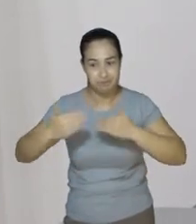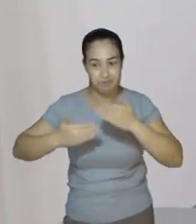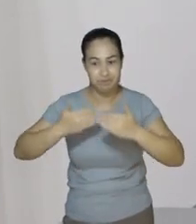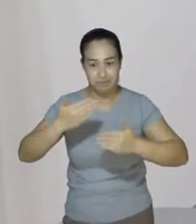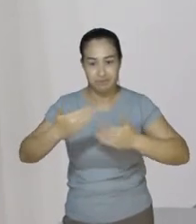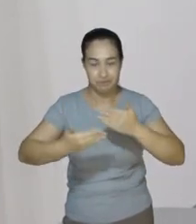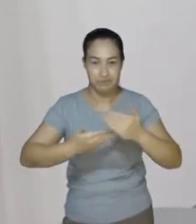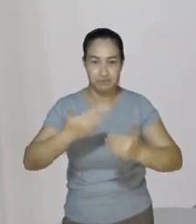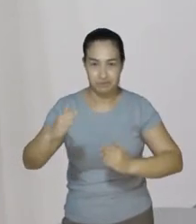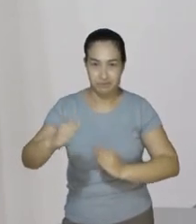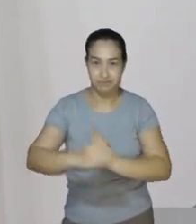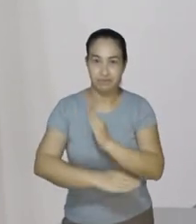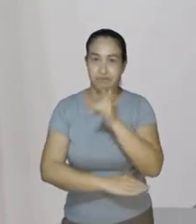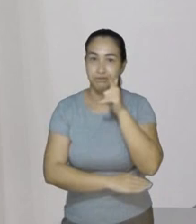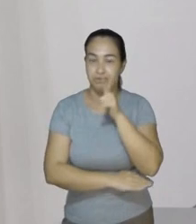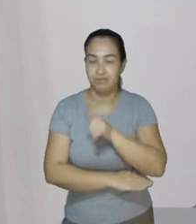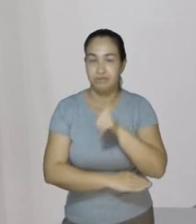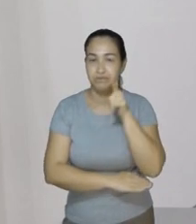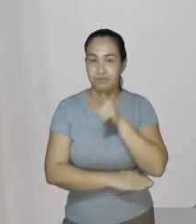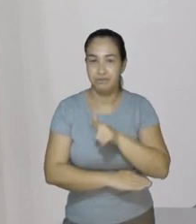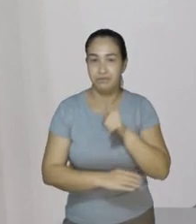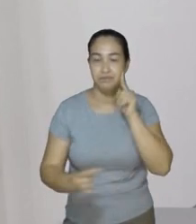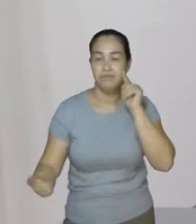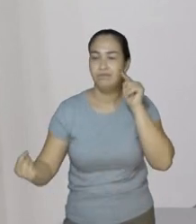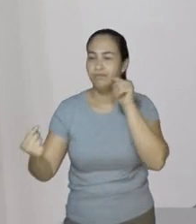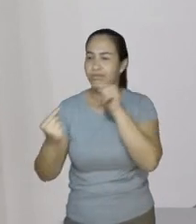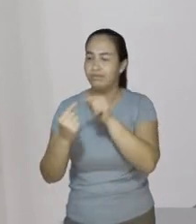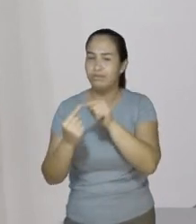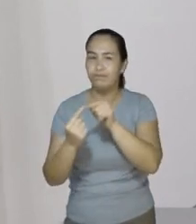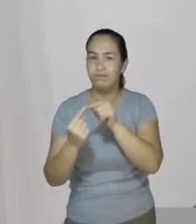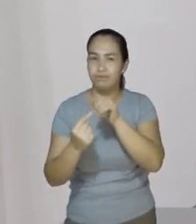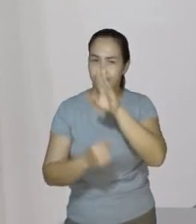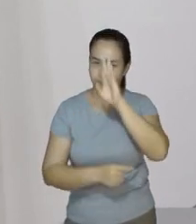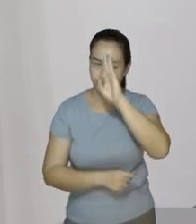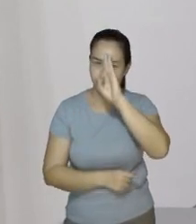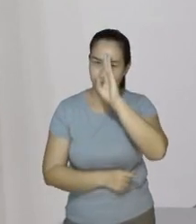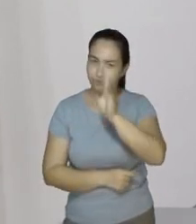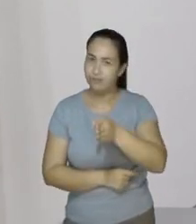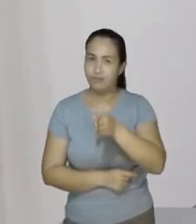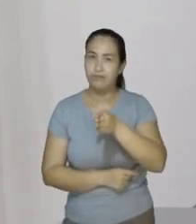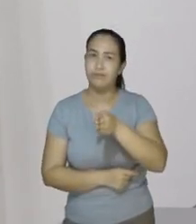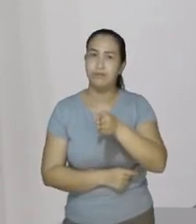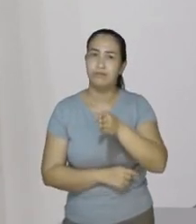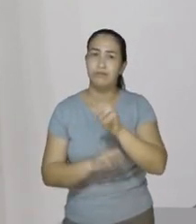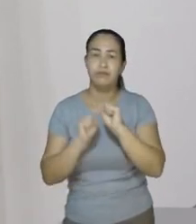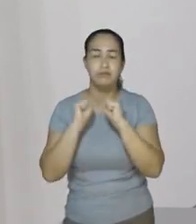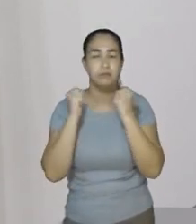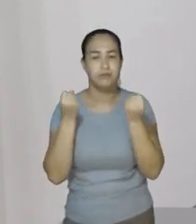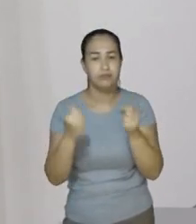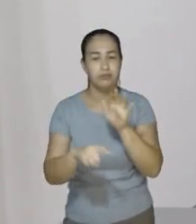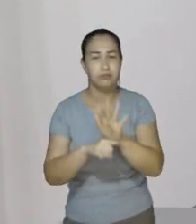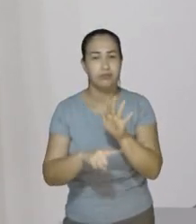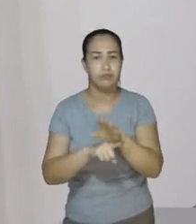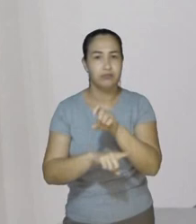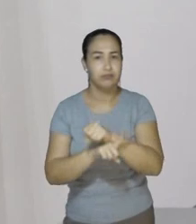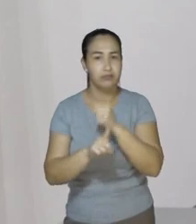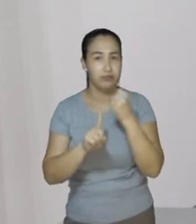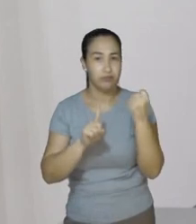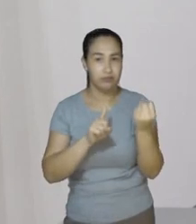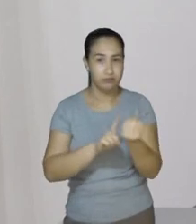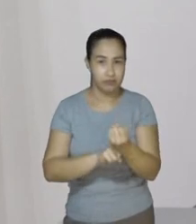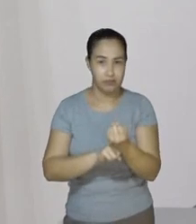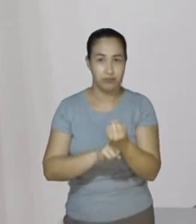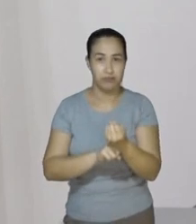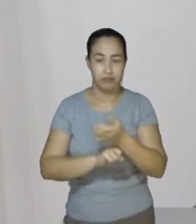avance na nossa missão e, principalmente, sermos aqueles defensores da sociedade e atuando sempre na